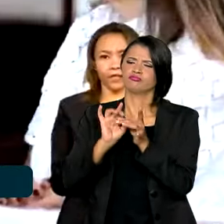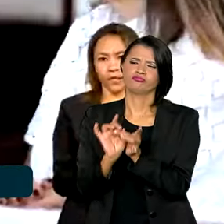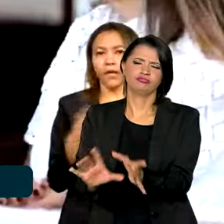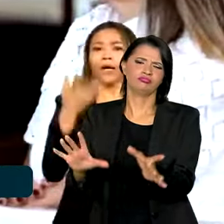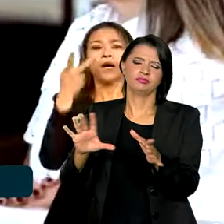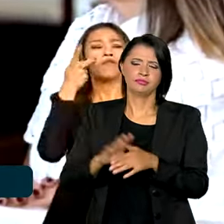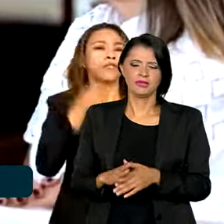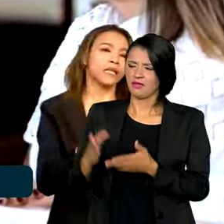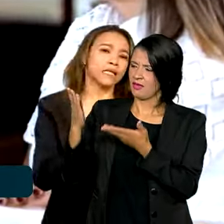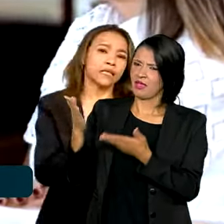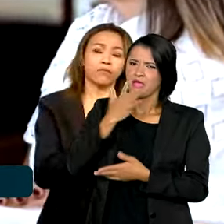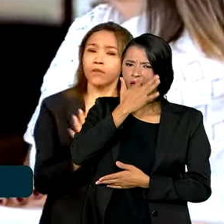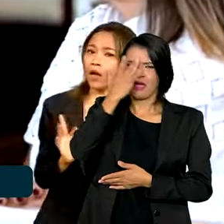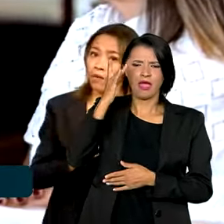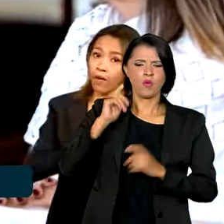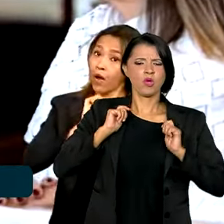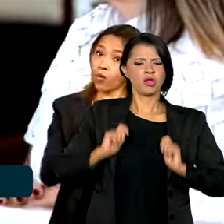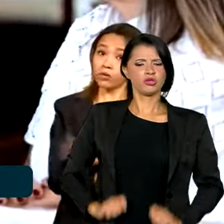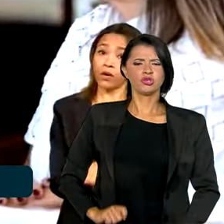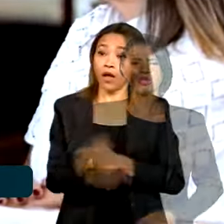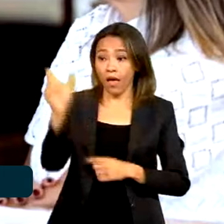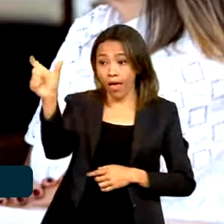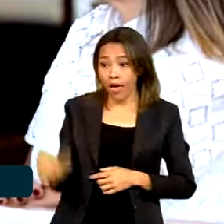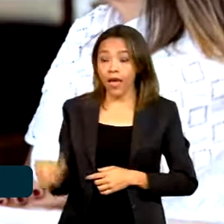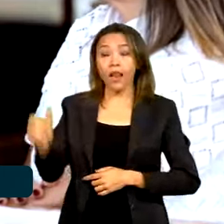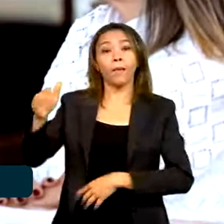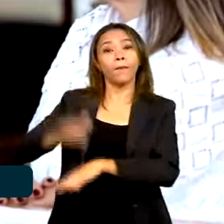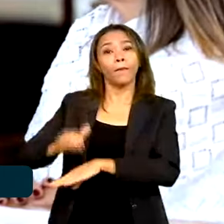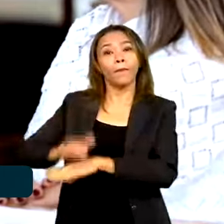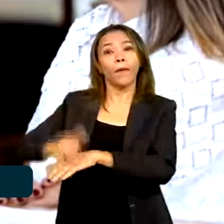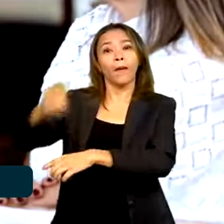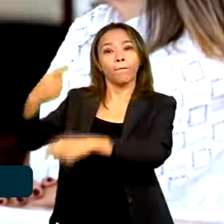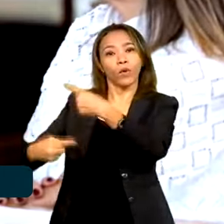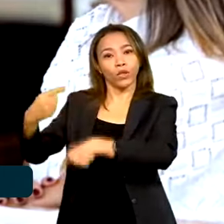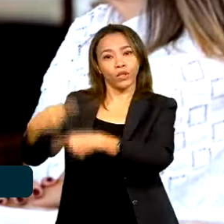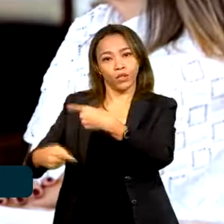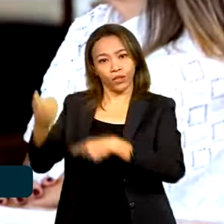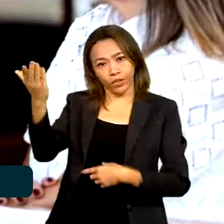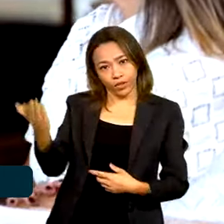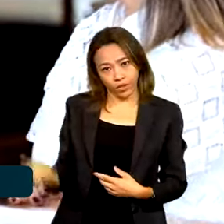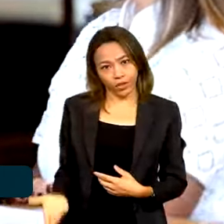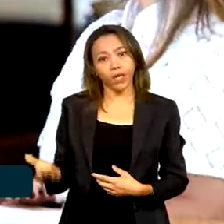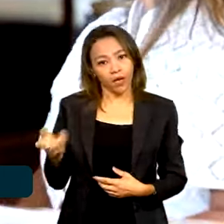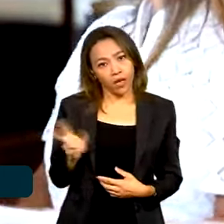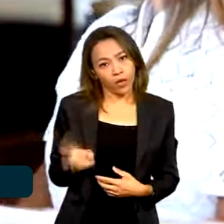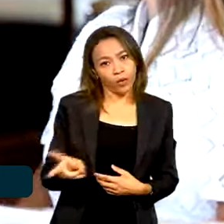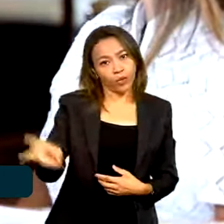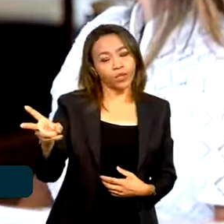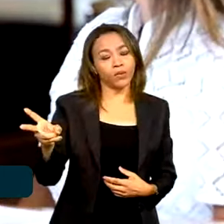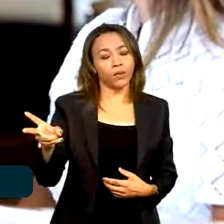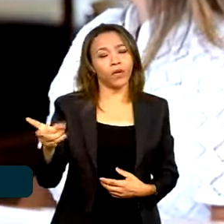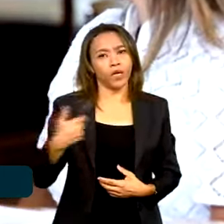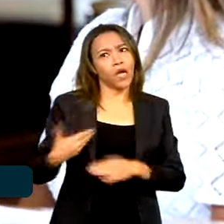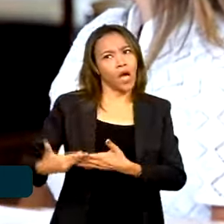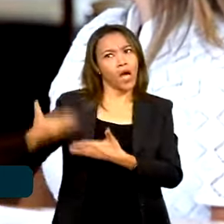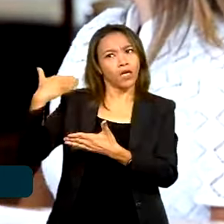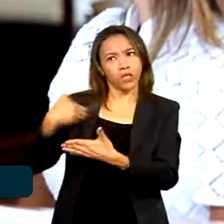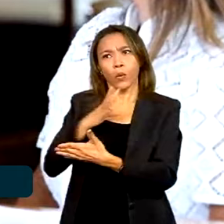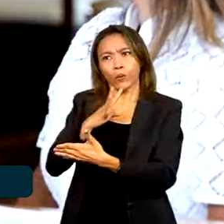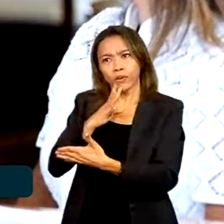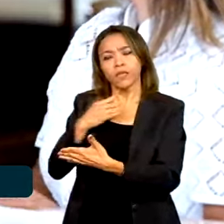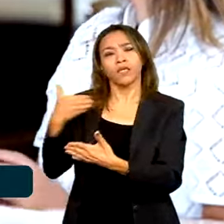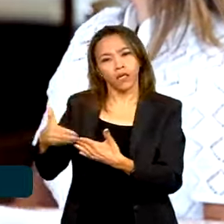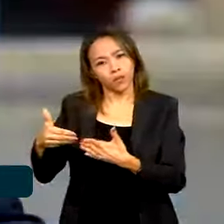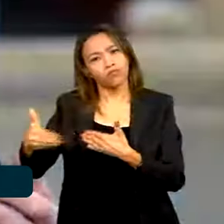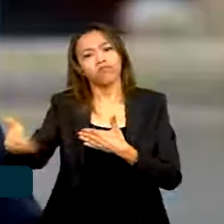é uma agente política. Ela era, antes de eu conhecer, continuou sendo quando eu a conheci, era agente política quando eu estava